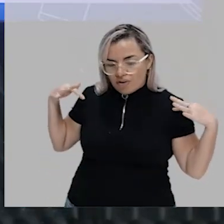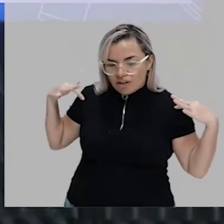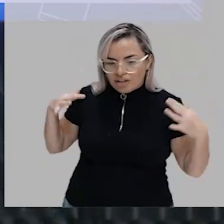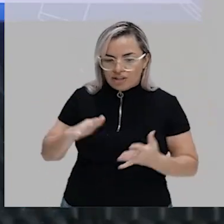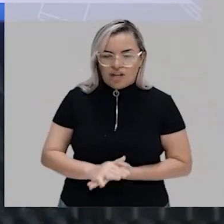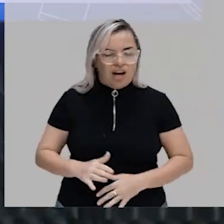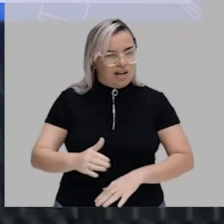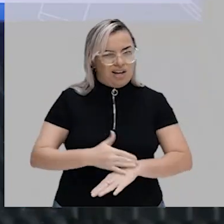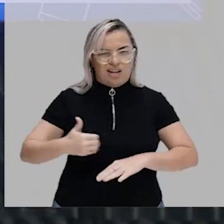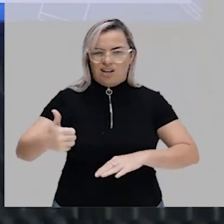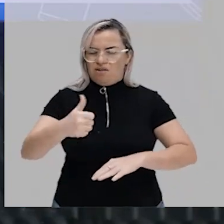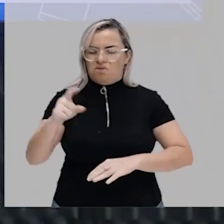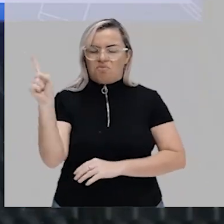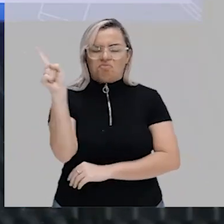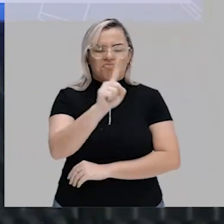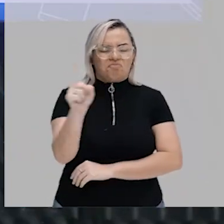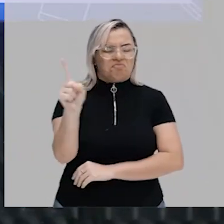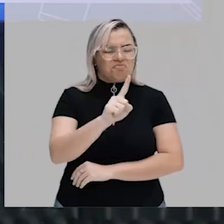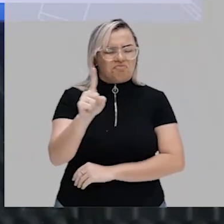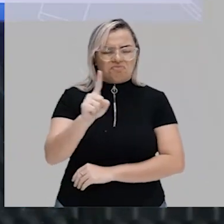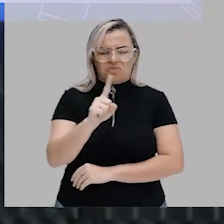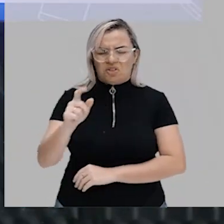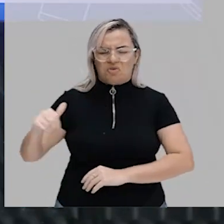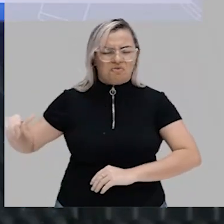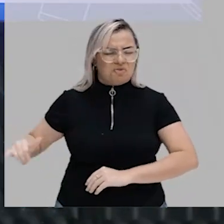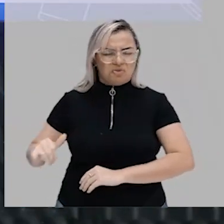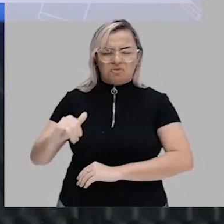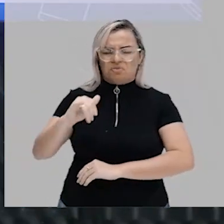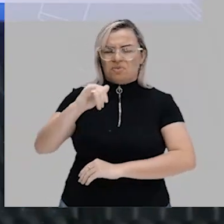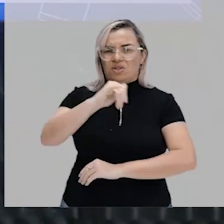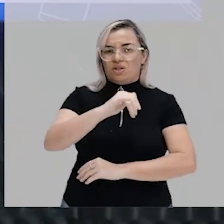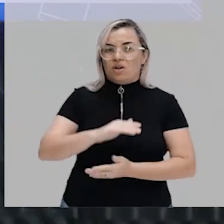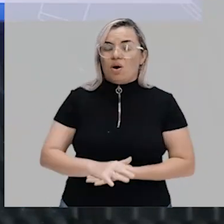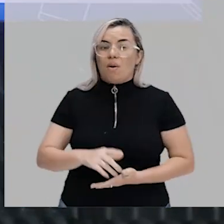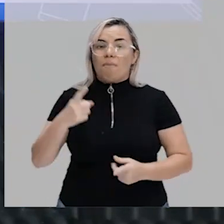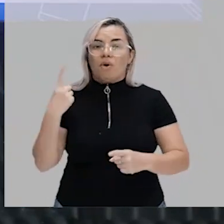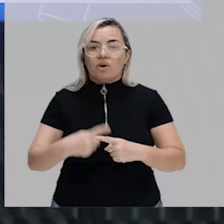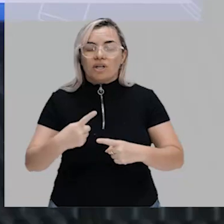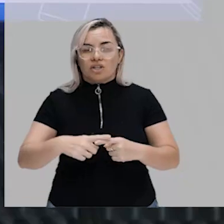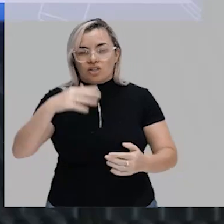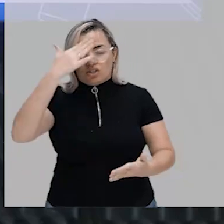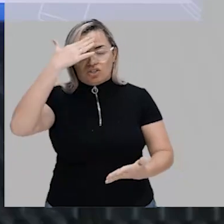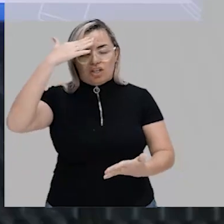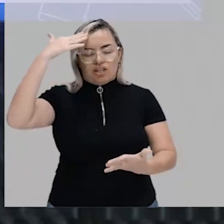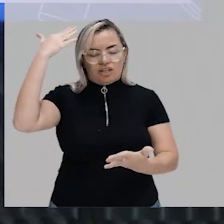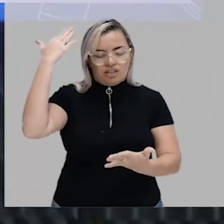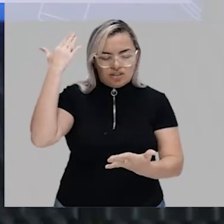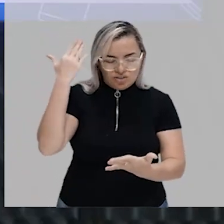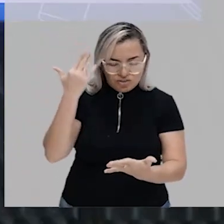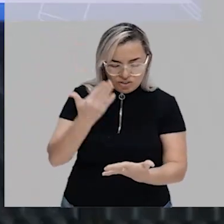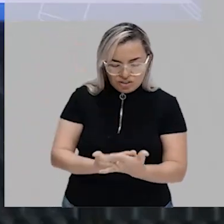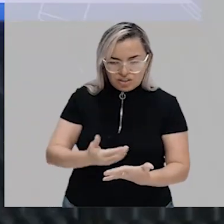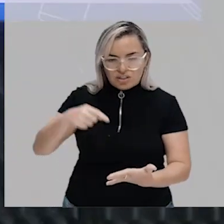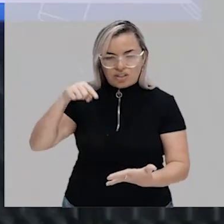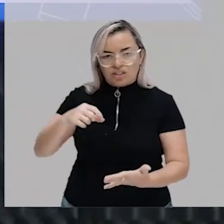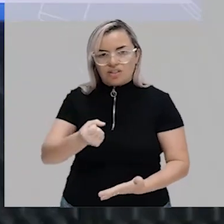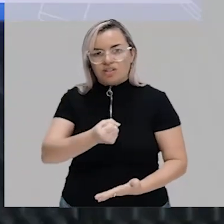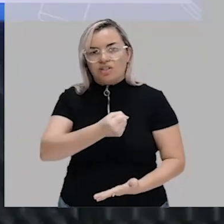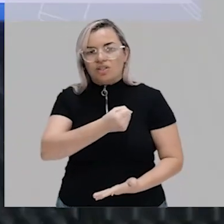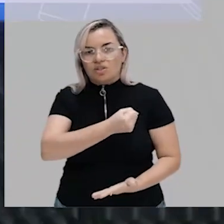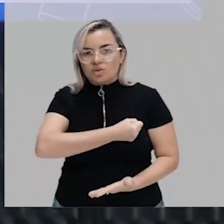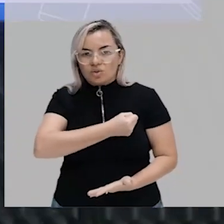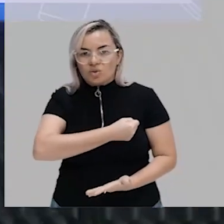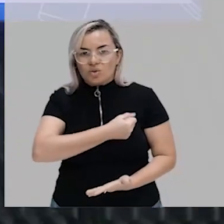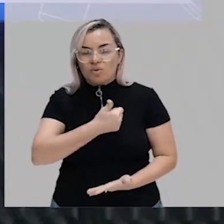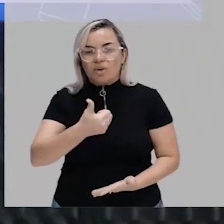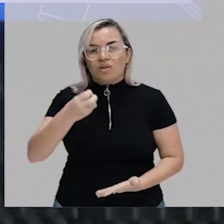a pessoa, ela já acredita que esse número, que essa data possa trazer para ela algum tipo de azar, uma